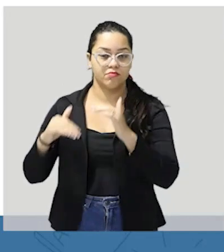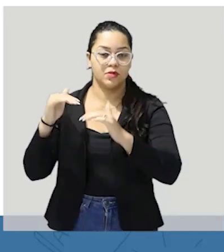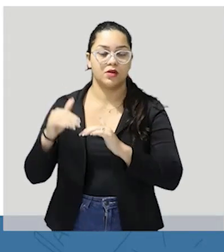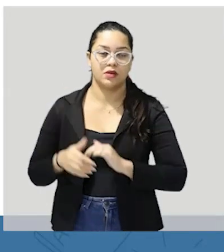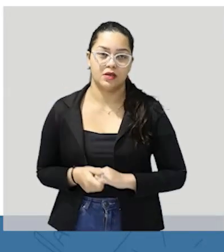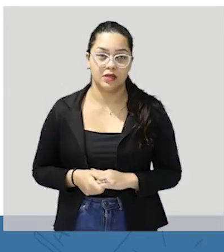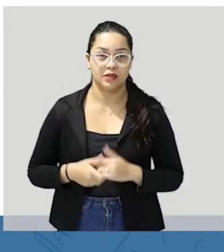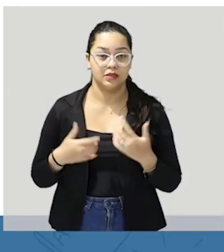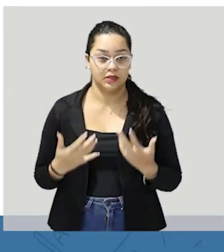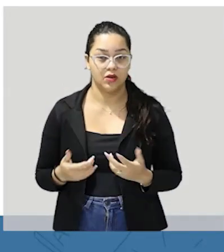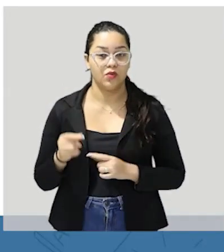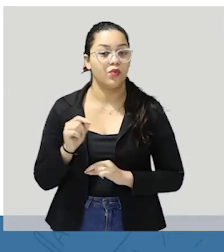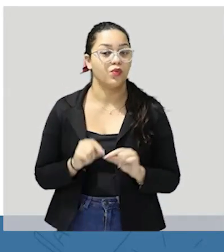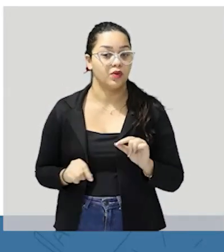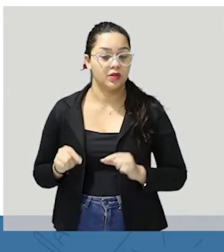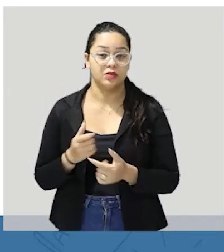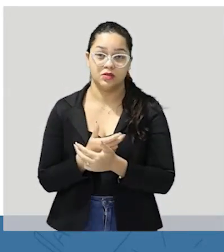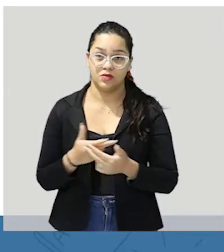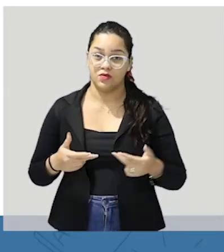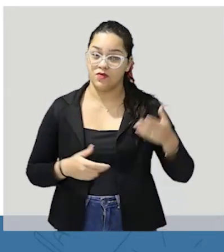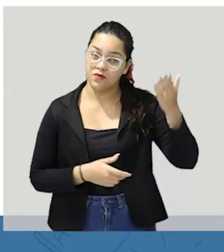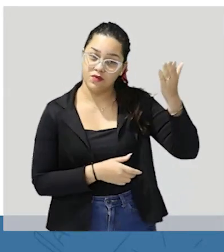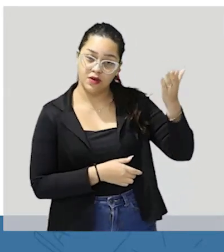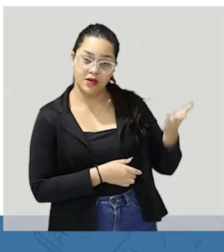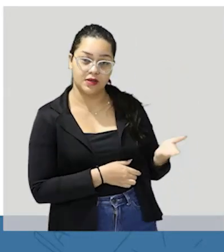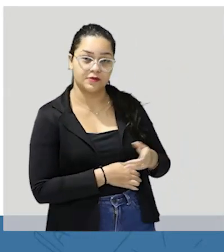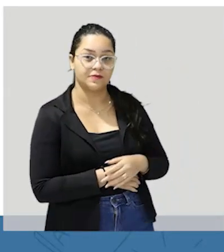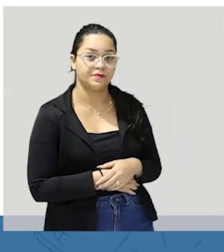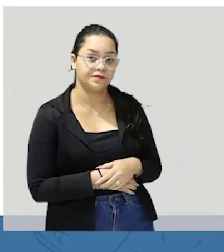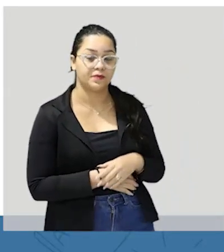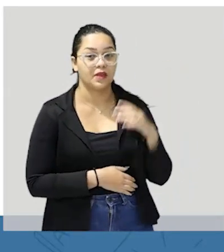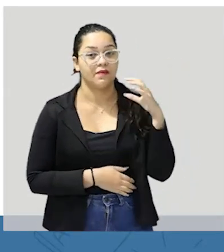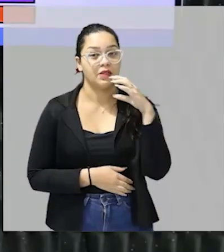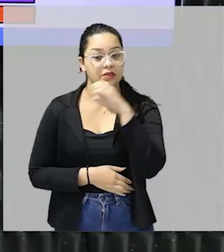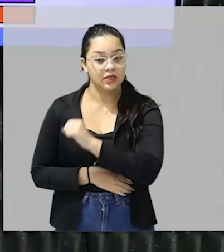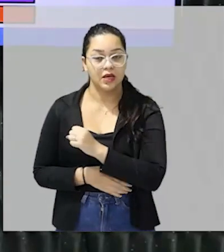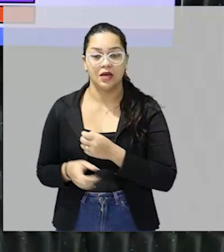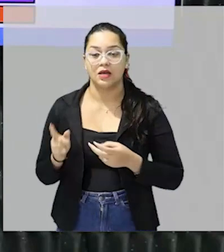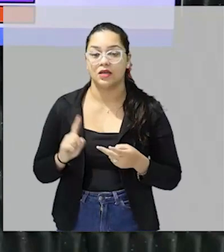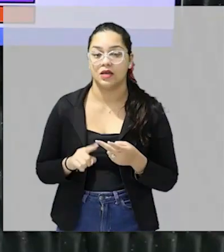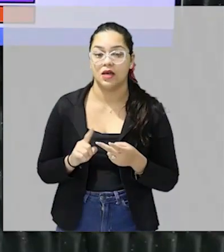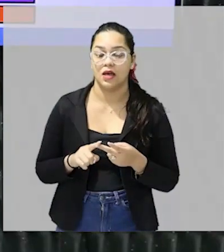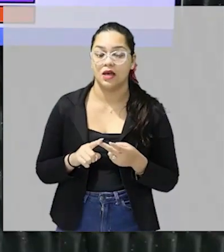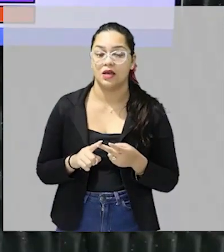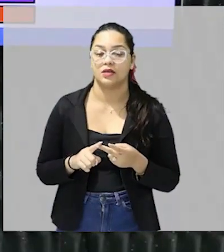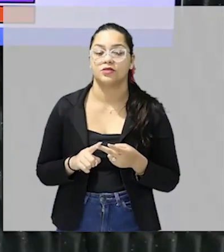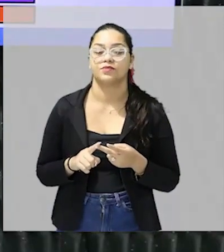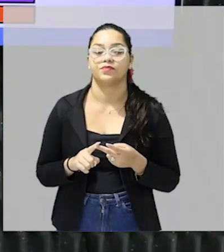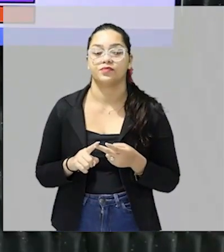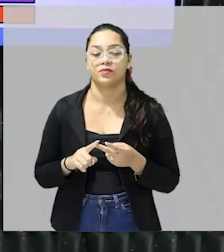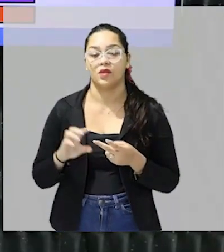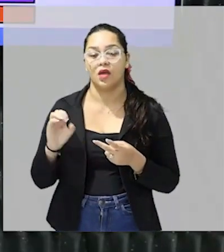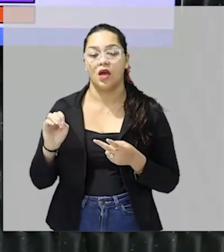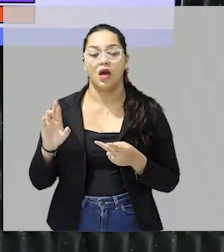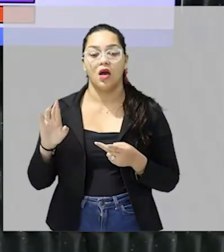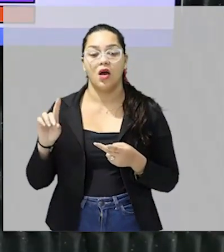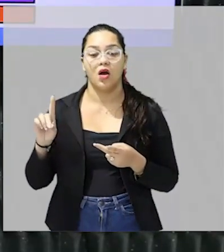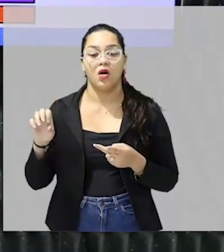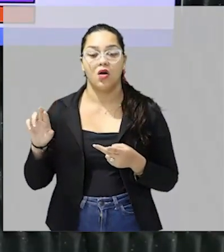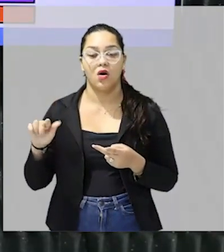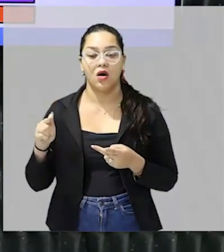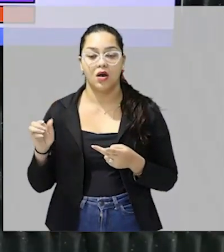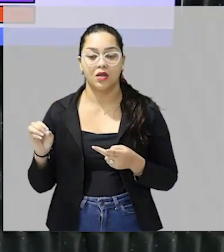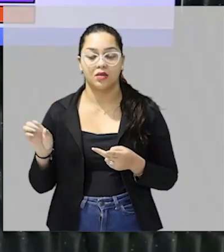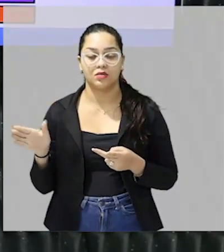Então, as capacidades físicas são essas: a velocidade, a agilidade, a